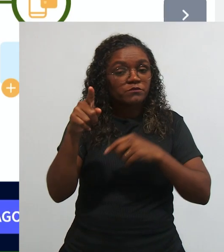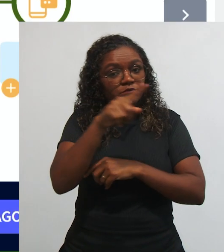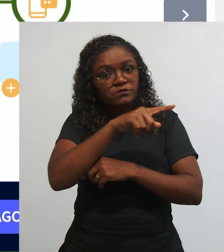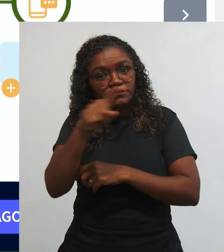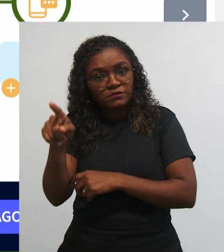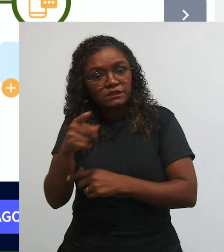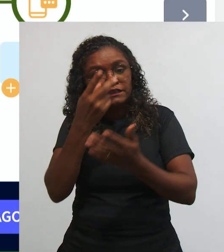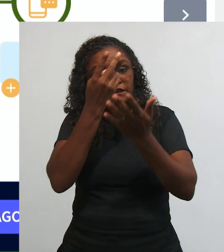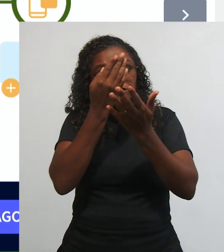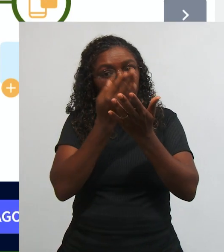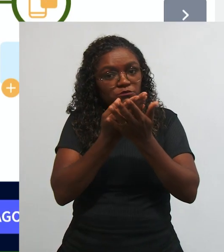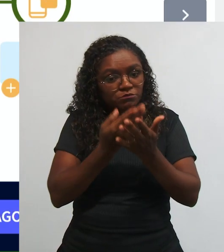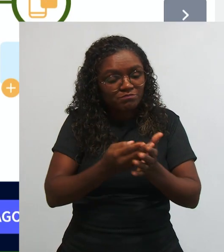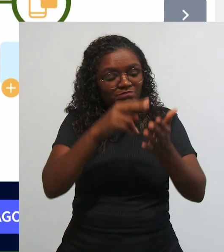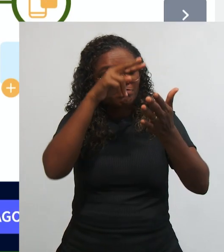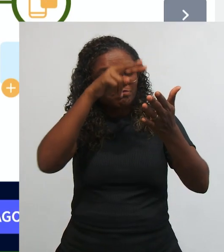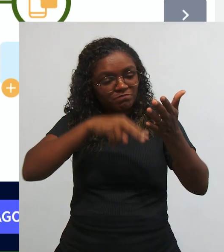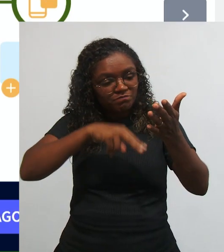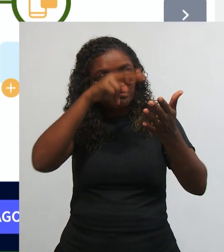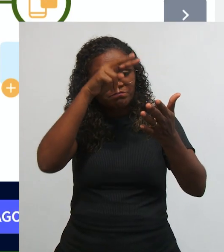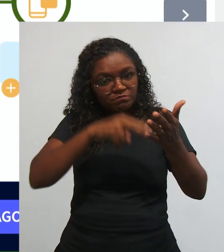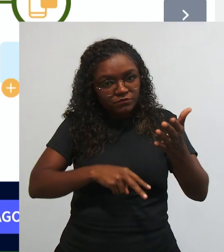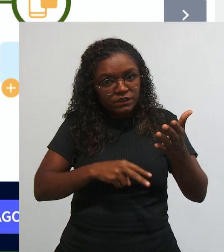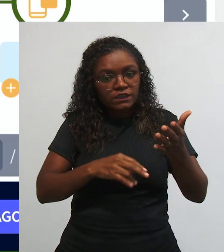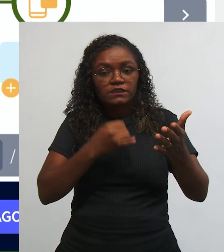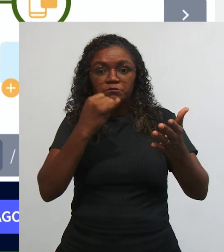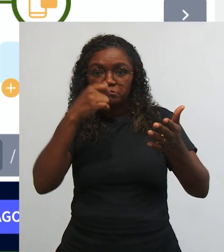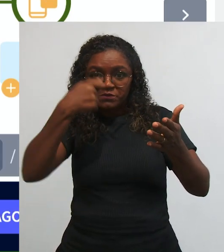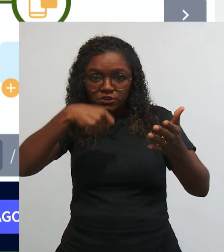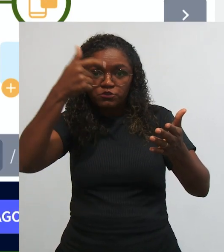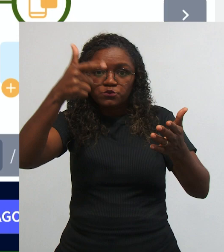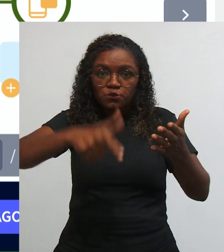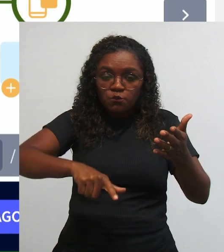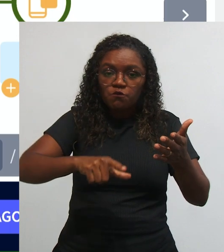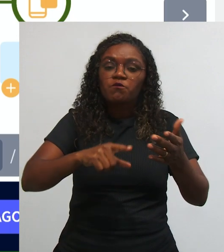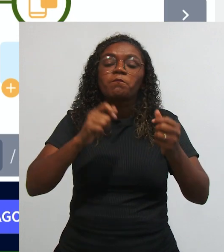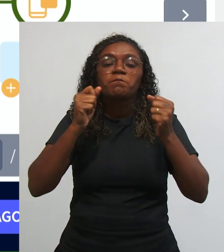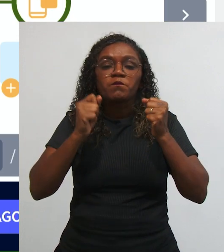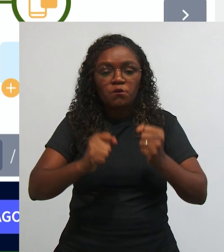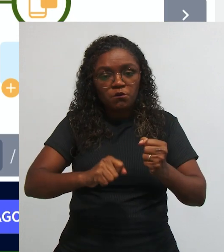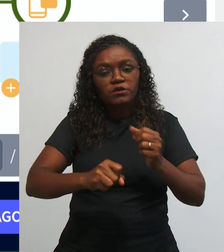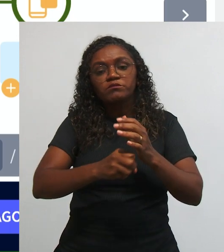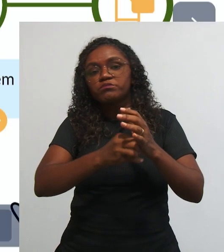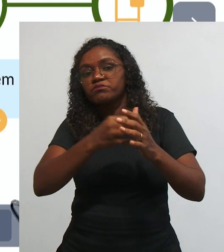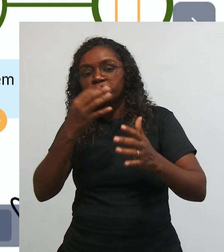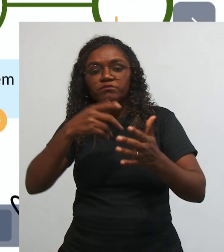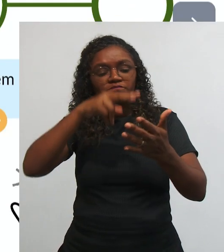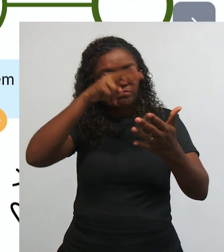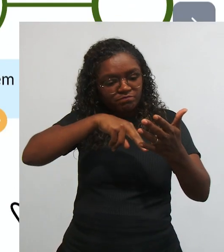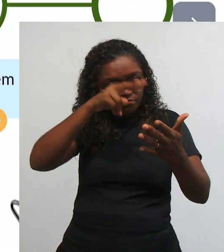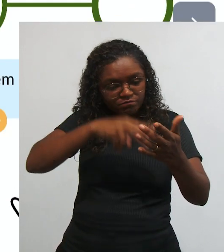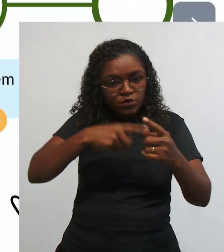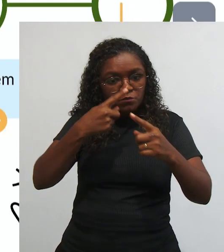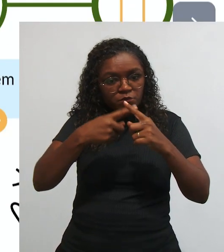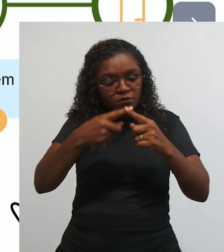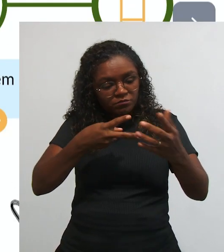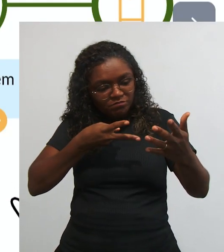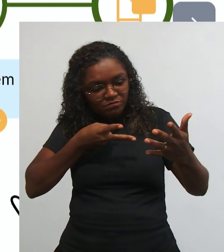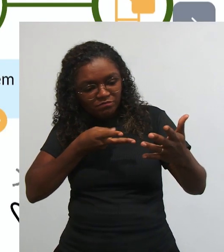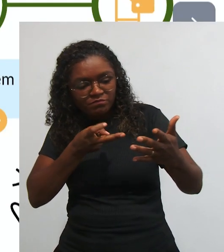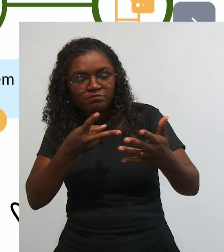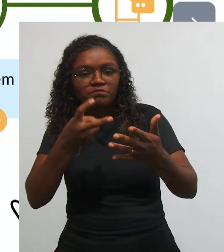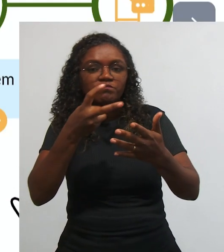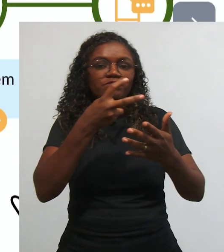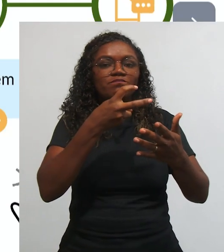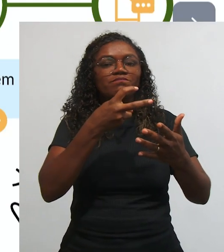ler e ler de novo, e ler várias vezes, e ler quantas vezes você puder, e cada vez que você lê, você vai visualizar